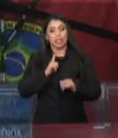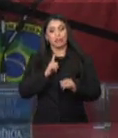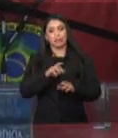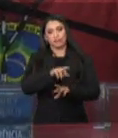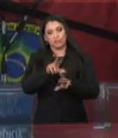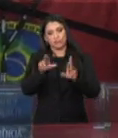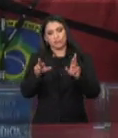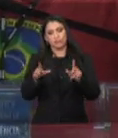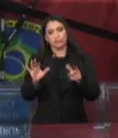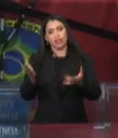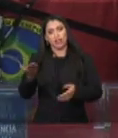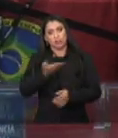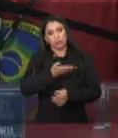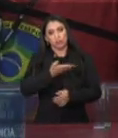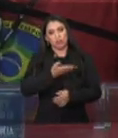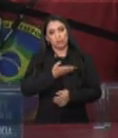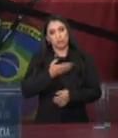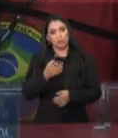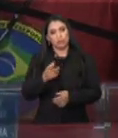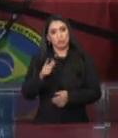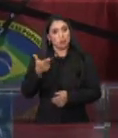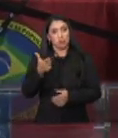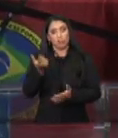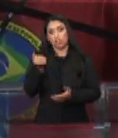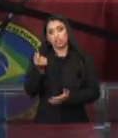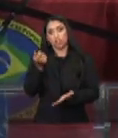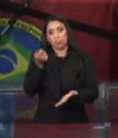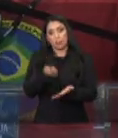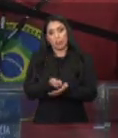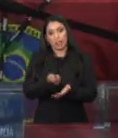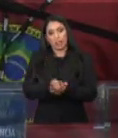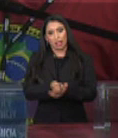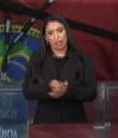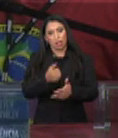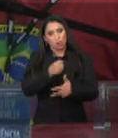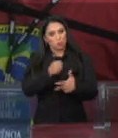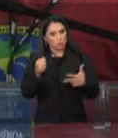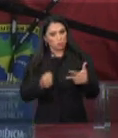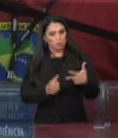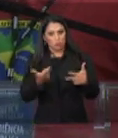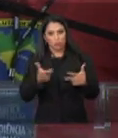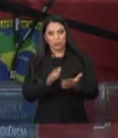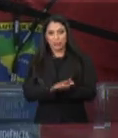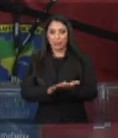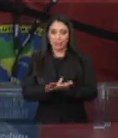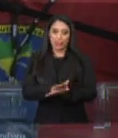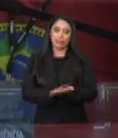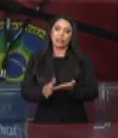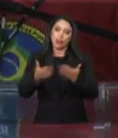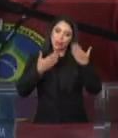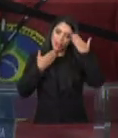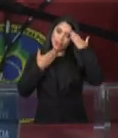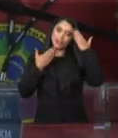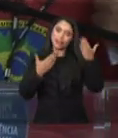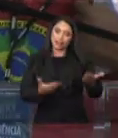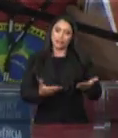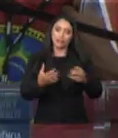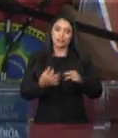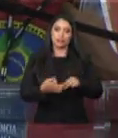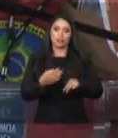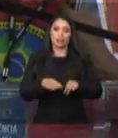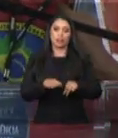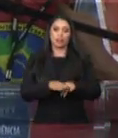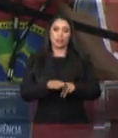companheiros fizeram ministro da aqui porque nós não temos nem passagem o poder público não garante nem isso para nós Ministro então eu quero agradecer a vossa excelência